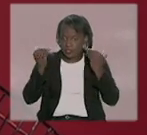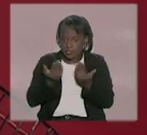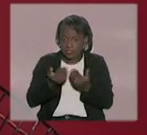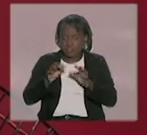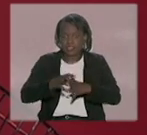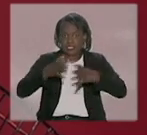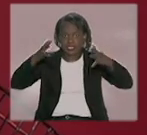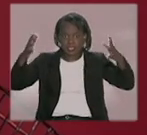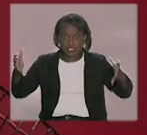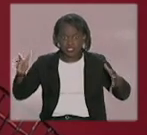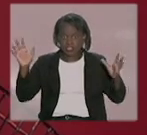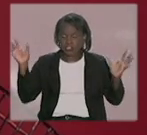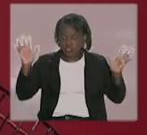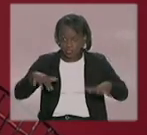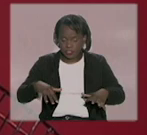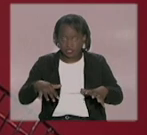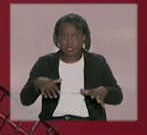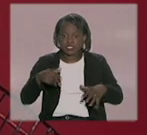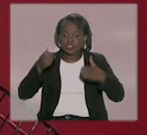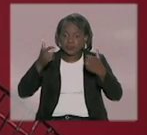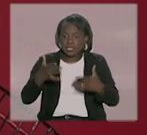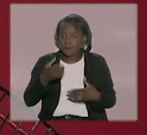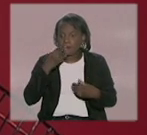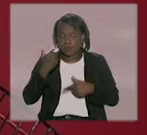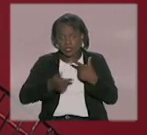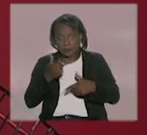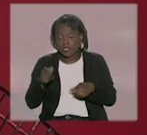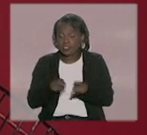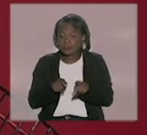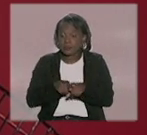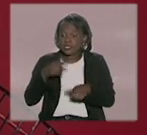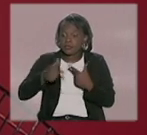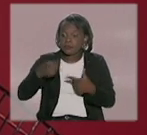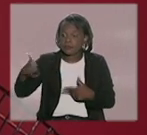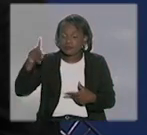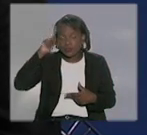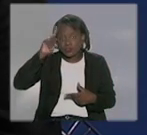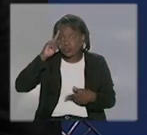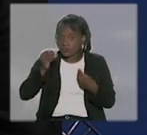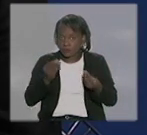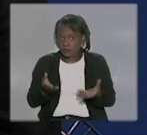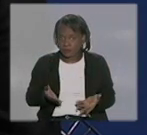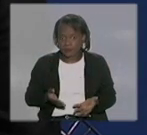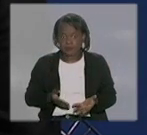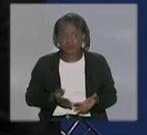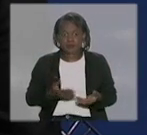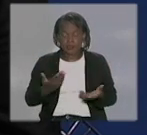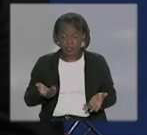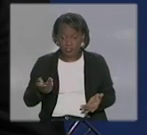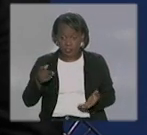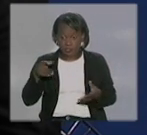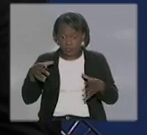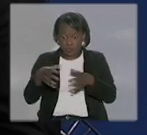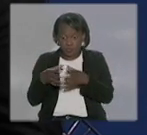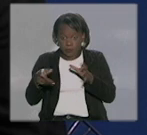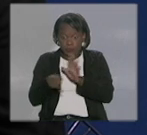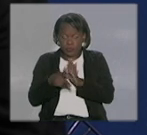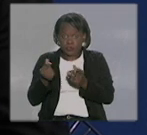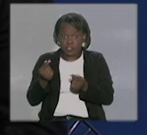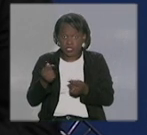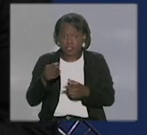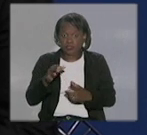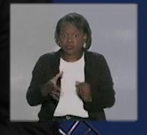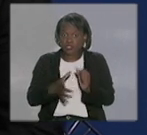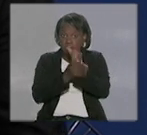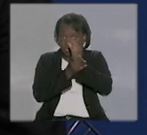para lançar e mostrar como as boas práticas, como é que é o trabalho de vocês no dia a dia? Olha, a área de finanças sustentáveis da